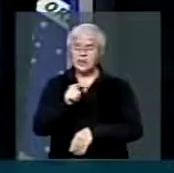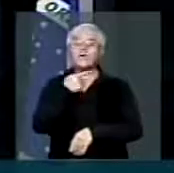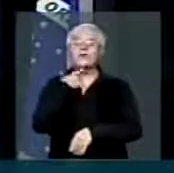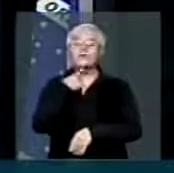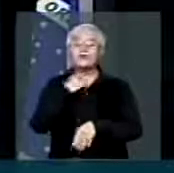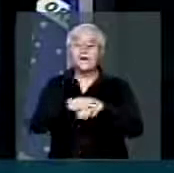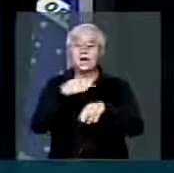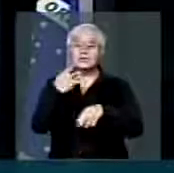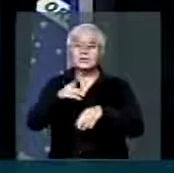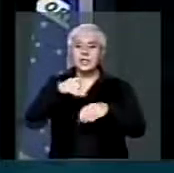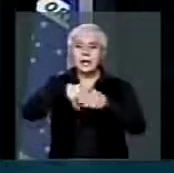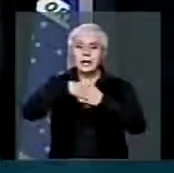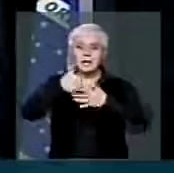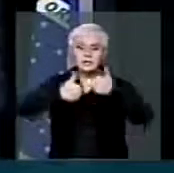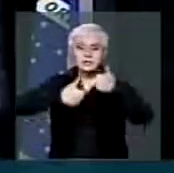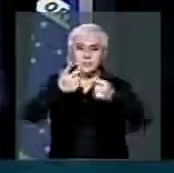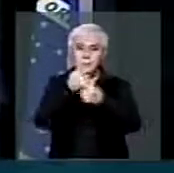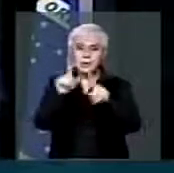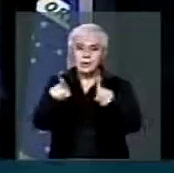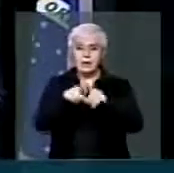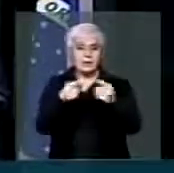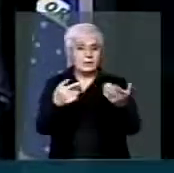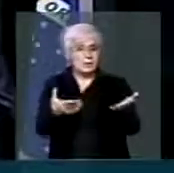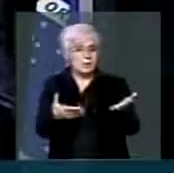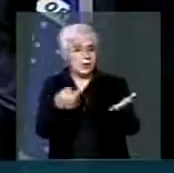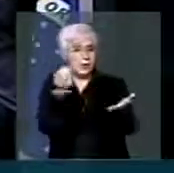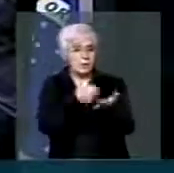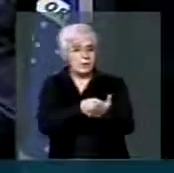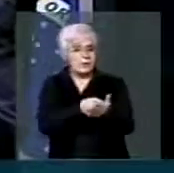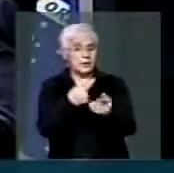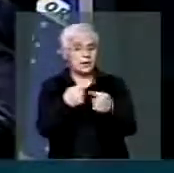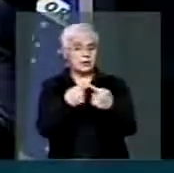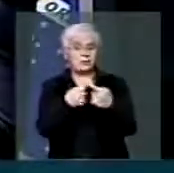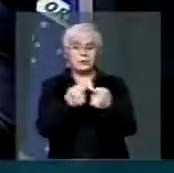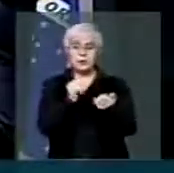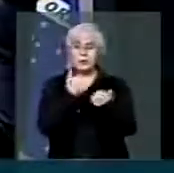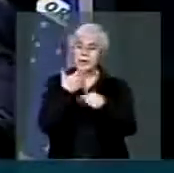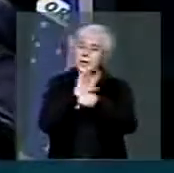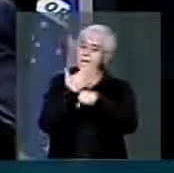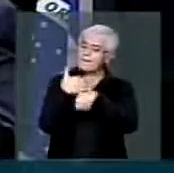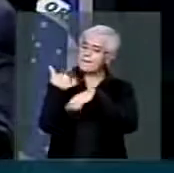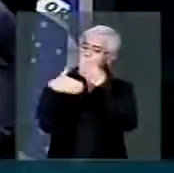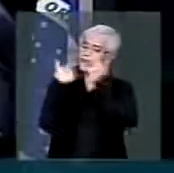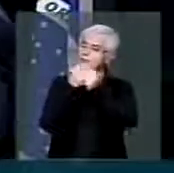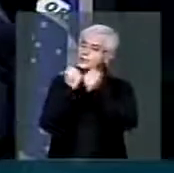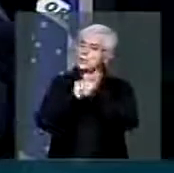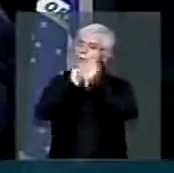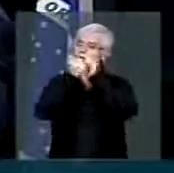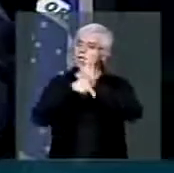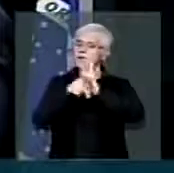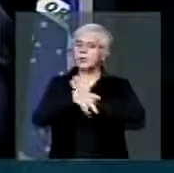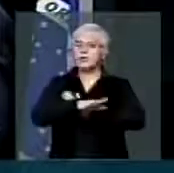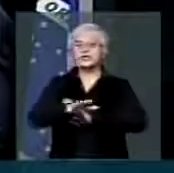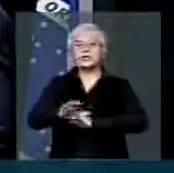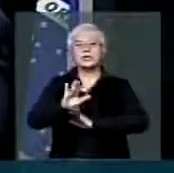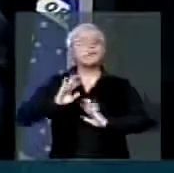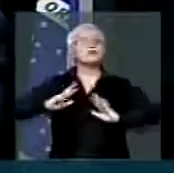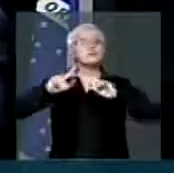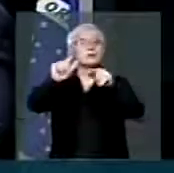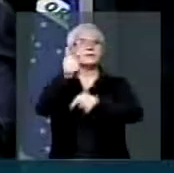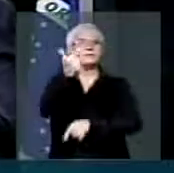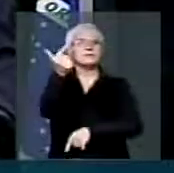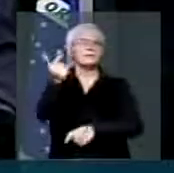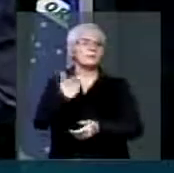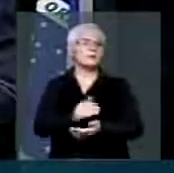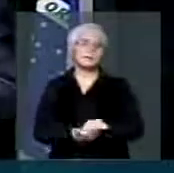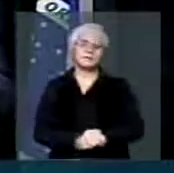é obrigada a jogar futebol, porque nós não temos uma prática desportiva voltada para a